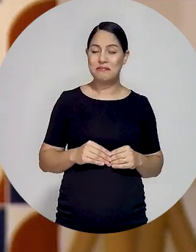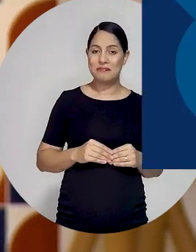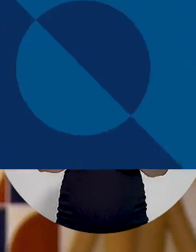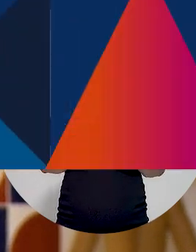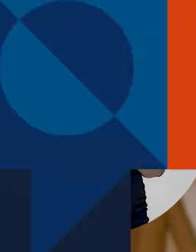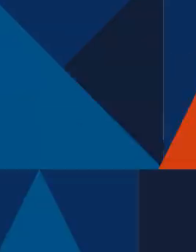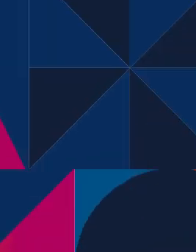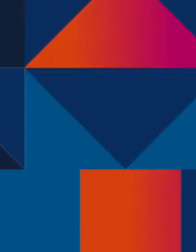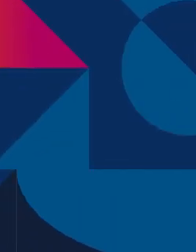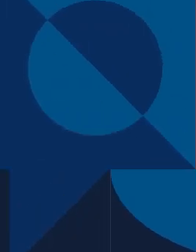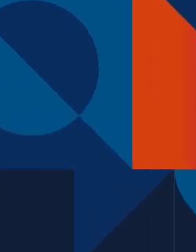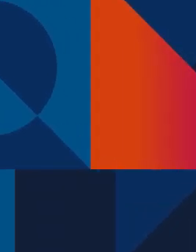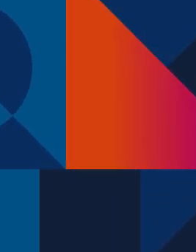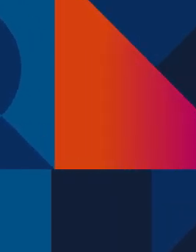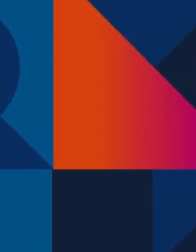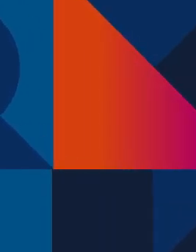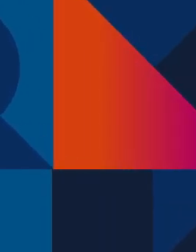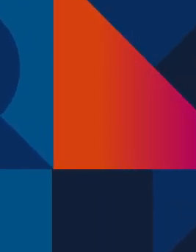hereditários. Acompanhe.